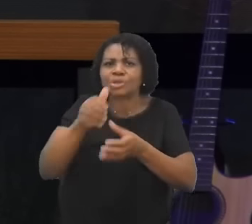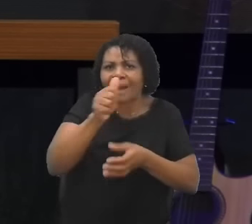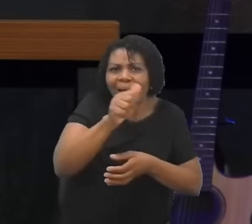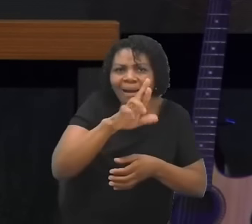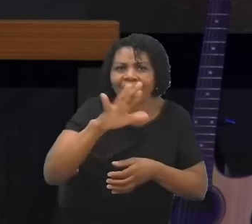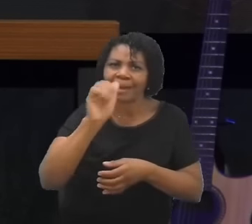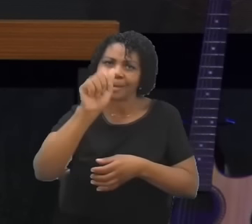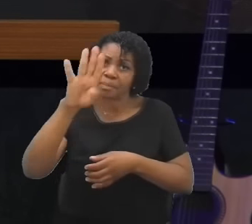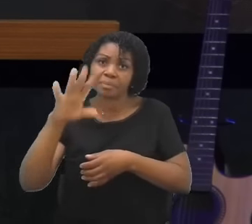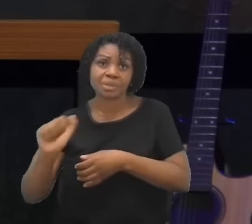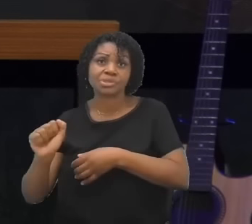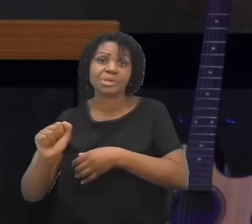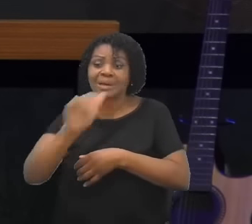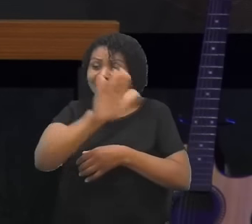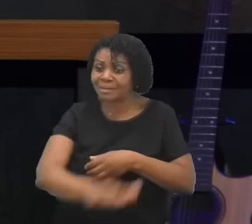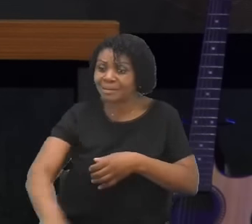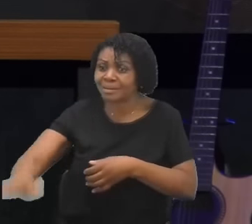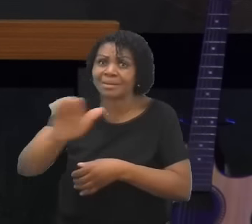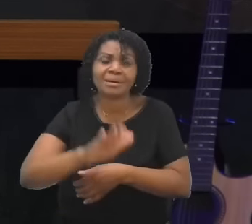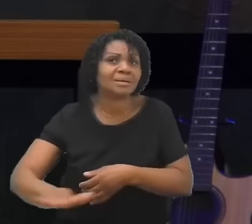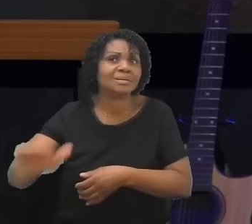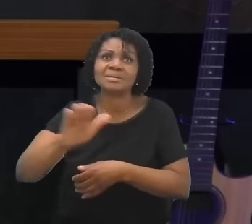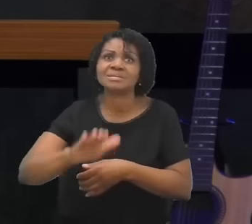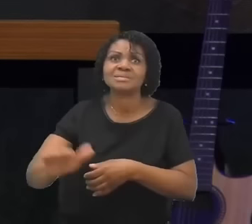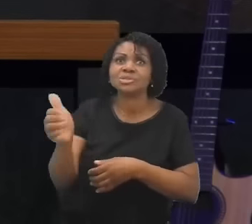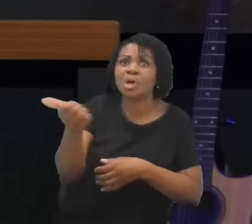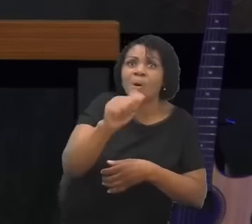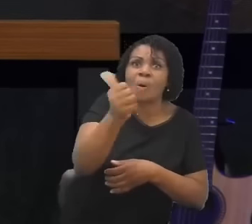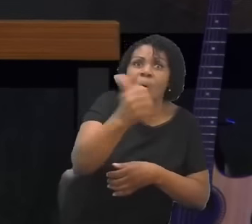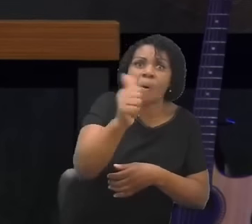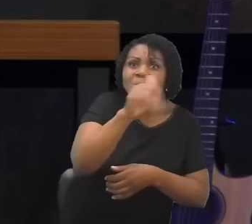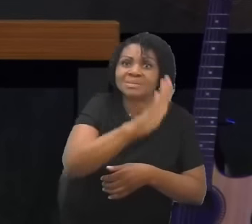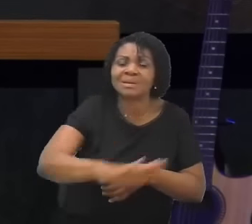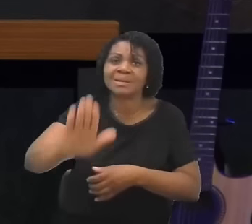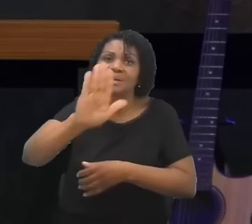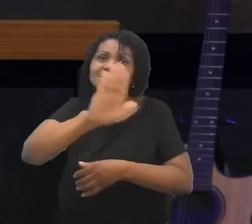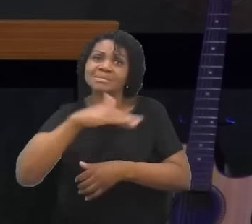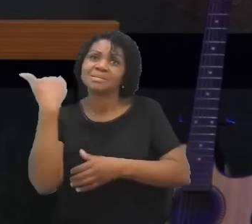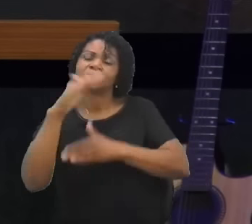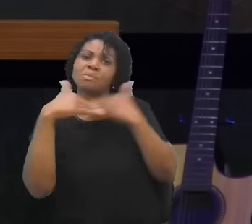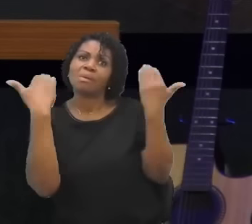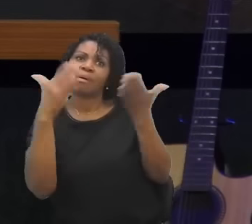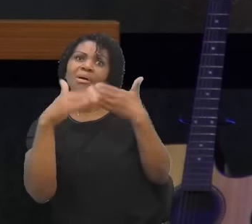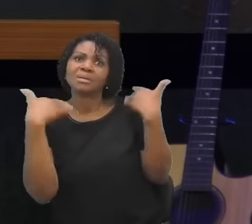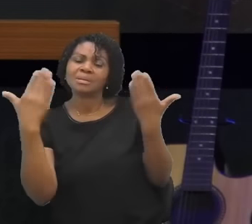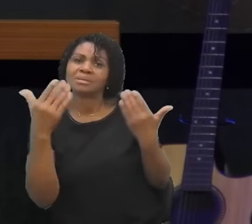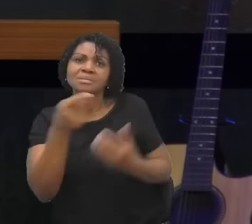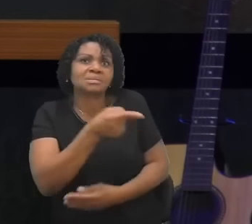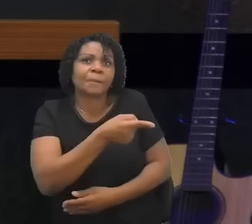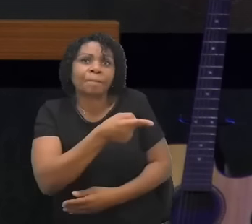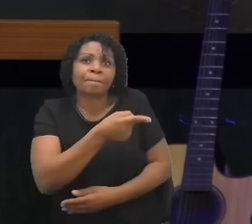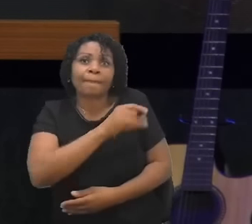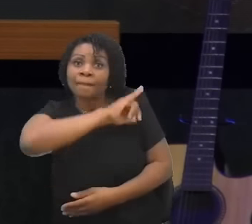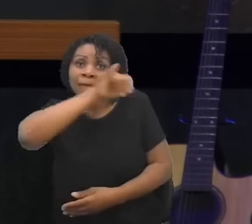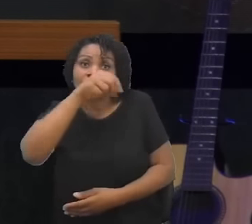Israel, sim. Mas crianças, 11 crianças mortas. E eles assim, é